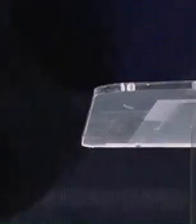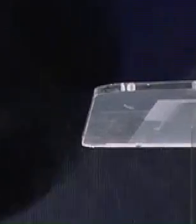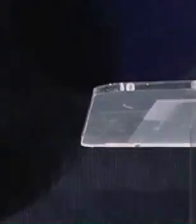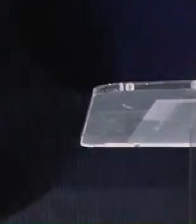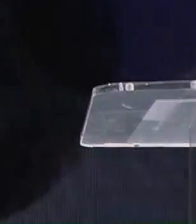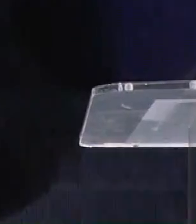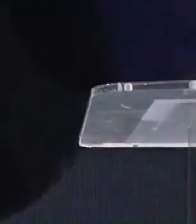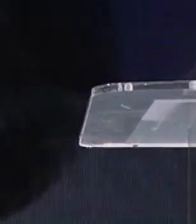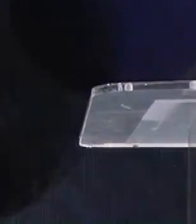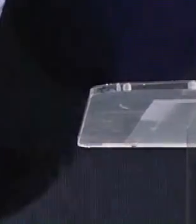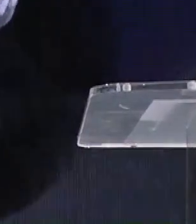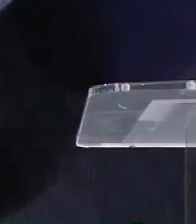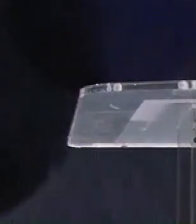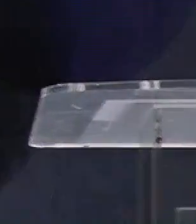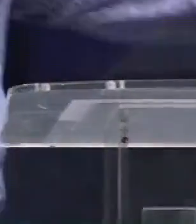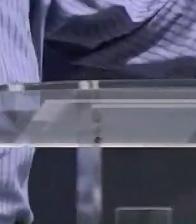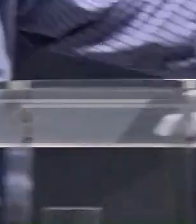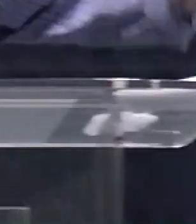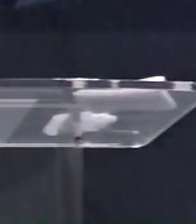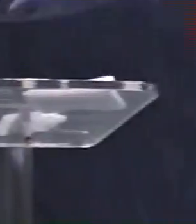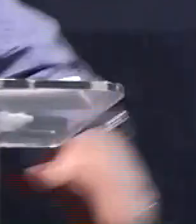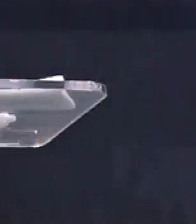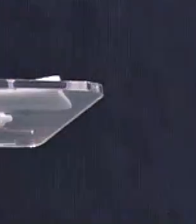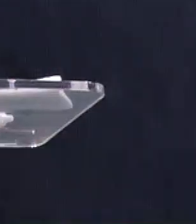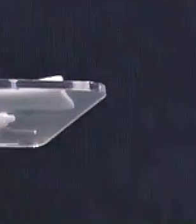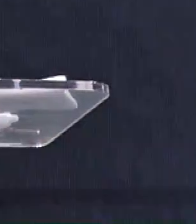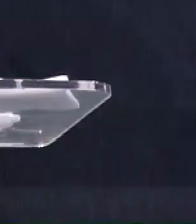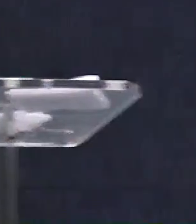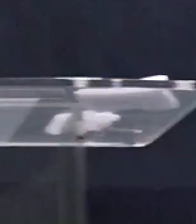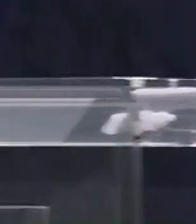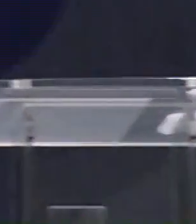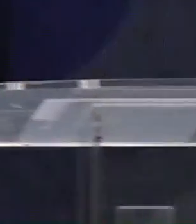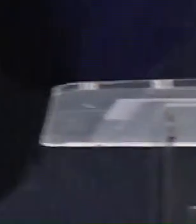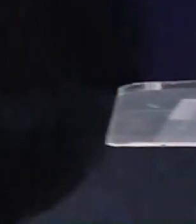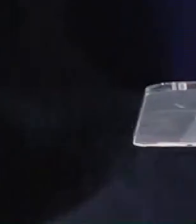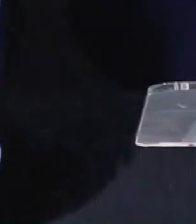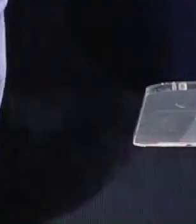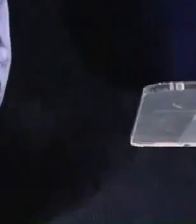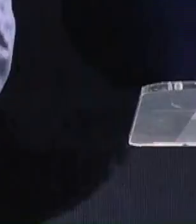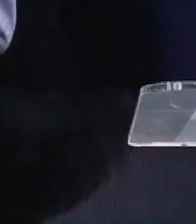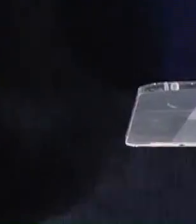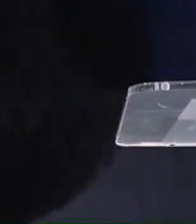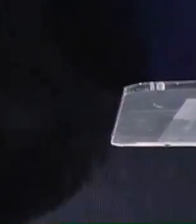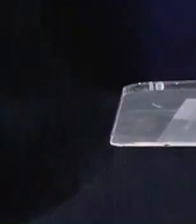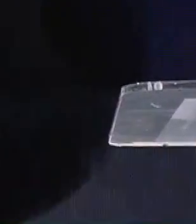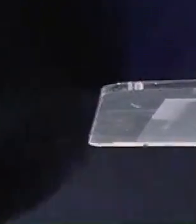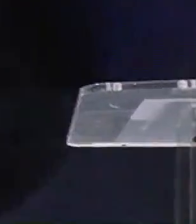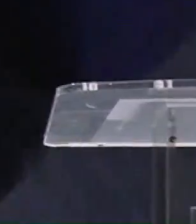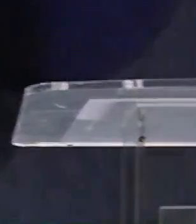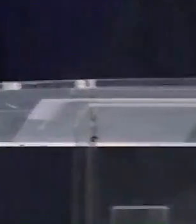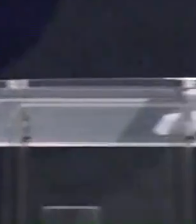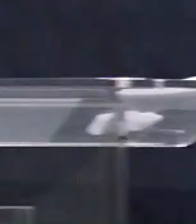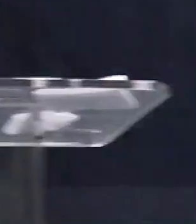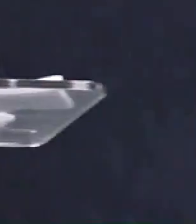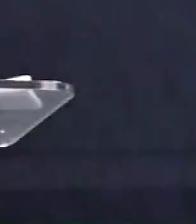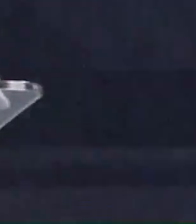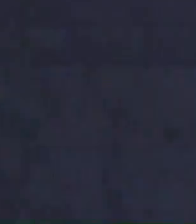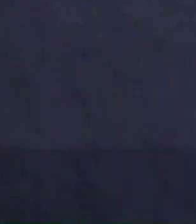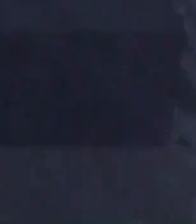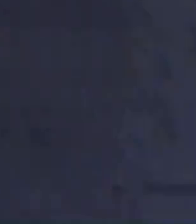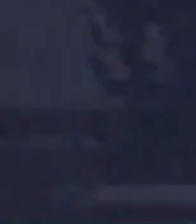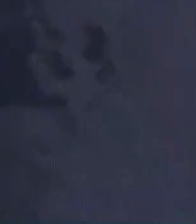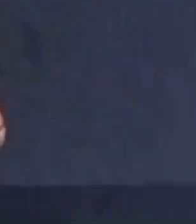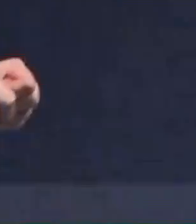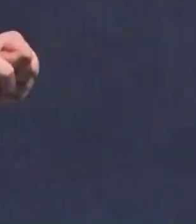resistência, a força dele, ele vai fazer força, o peso faz força contrária, aí inflama as fibras musculares e